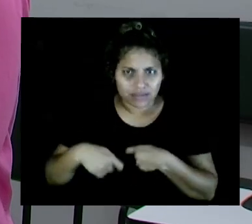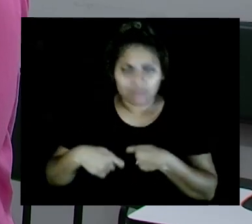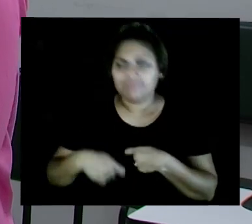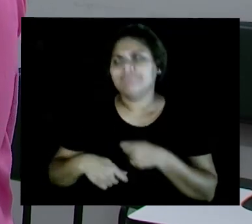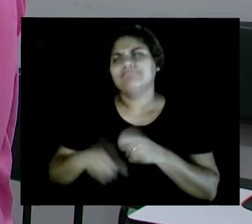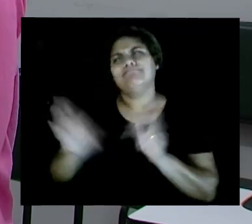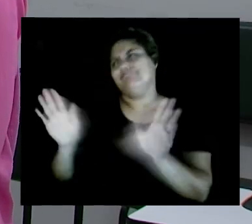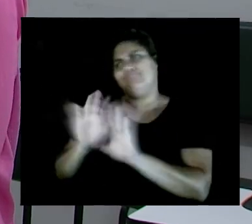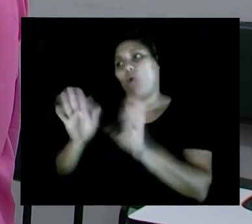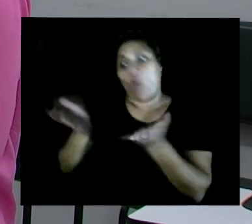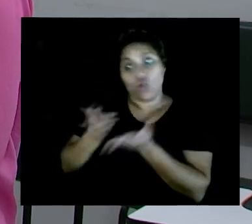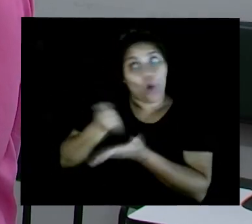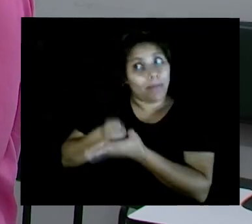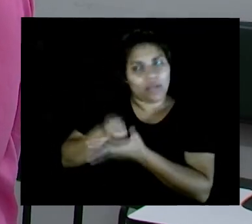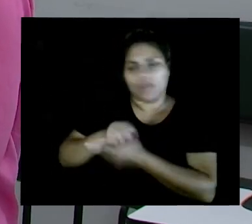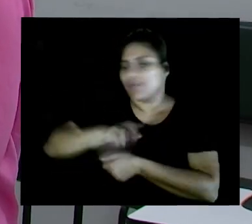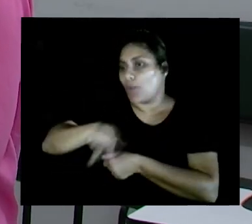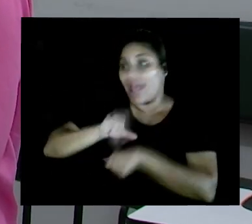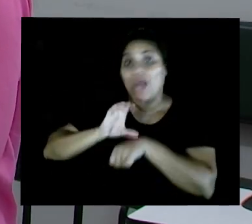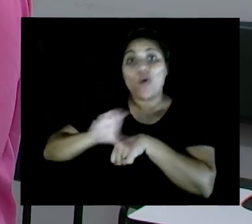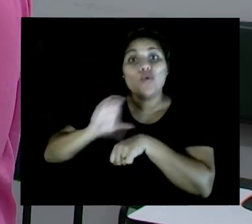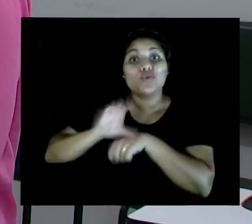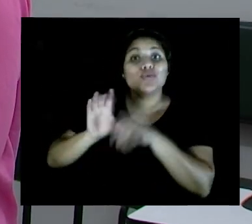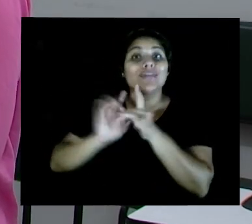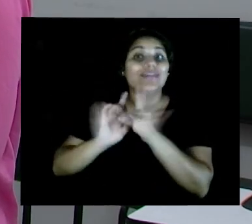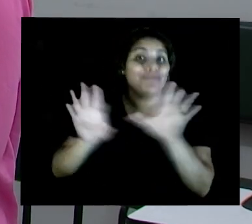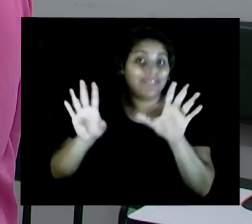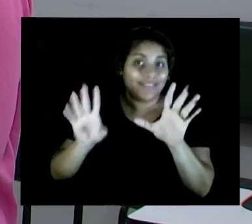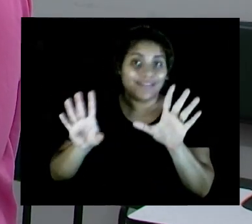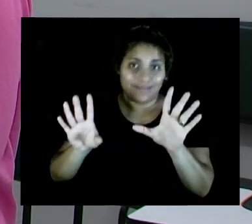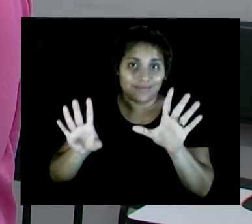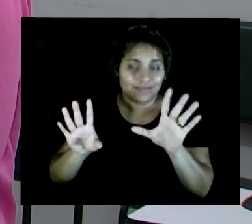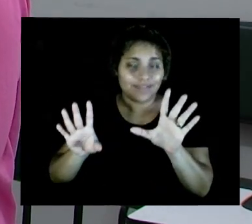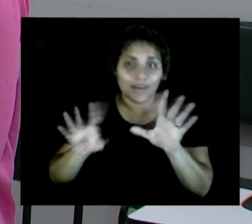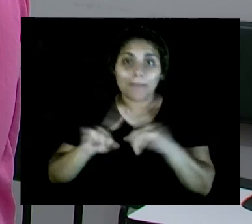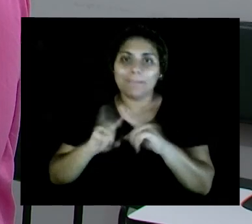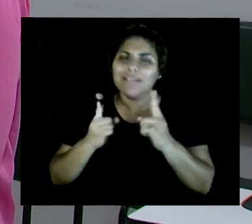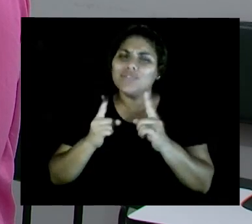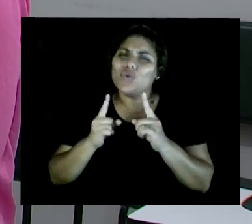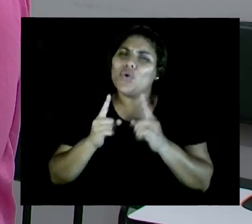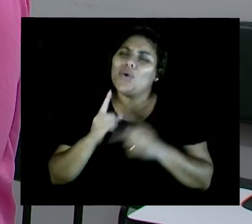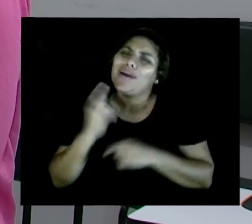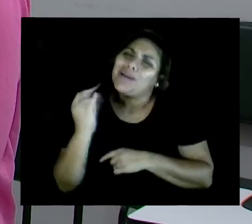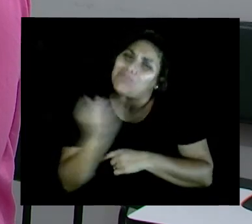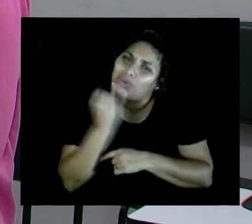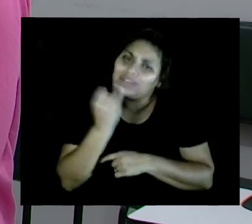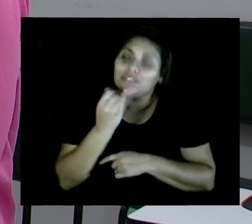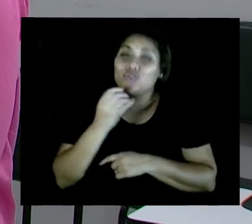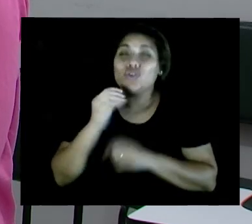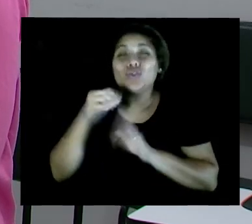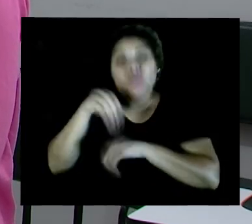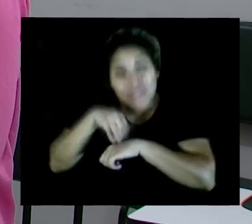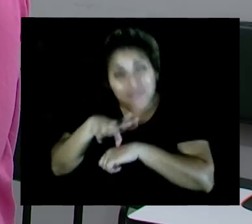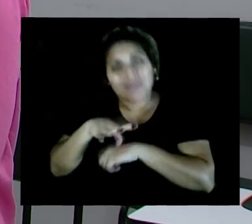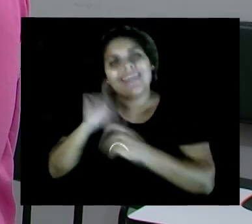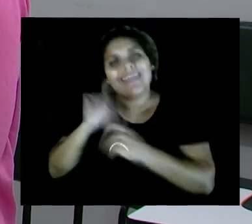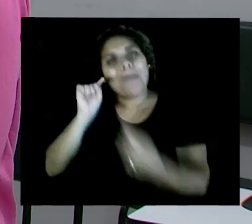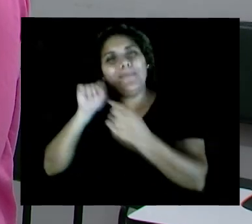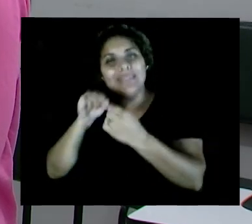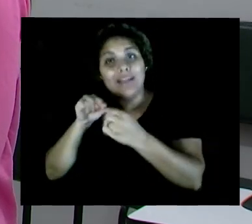Hoje não é obrigatório, né, porque são cursos livres, mas é lógico que o ideal é que tenha uma formação